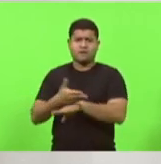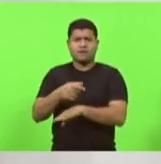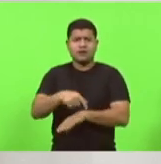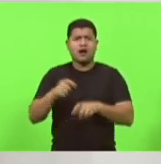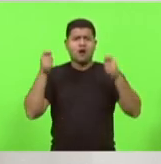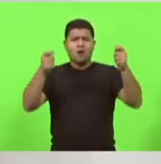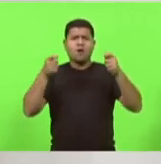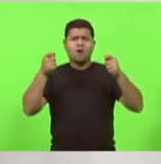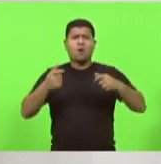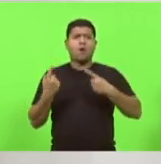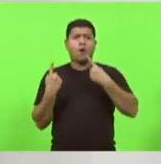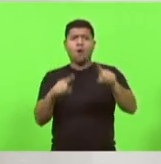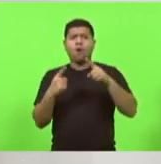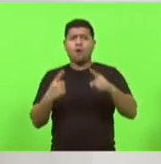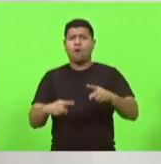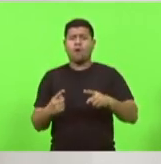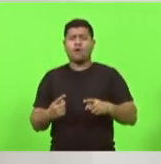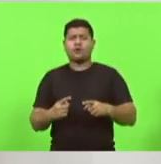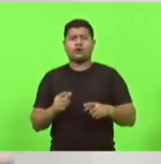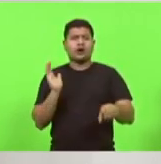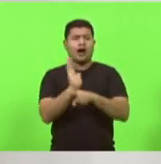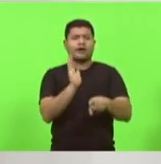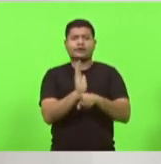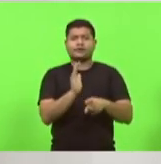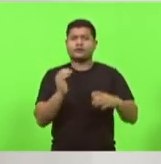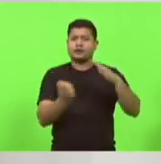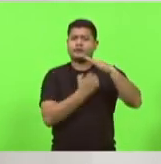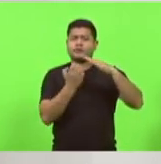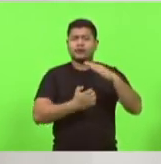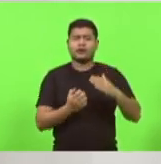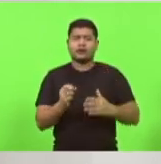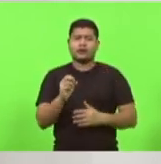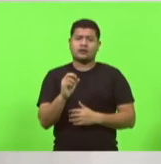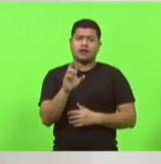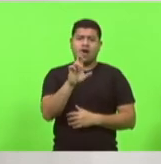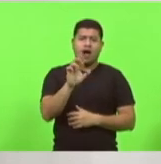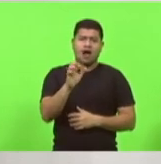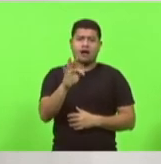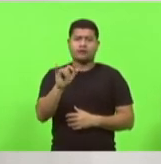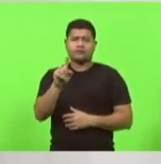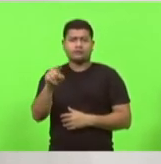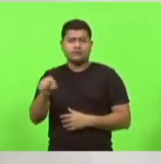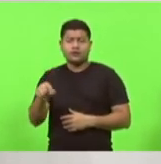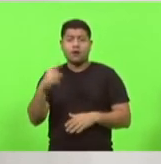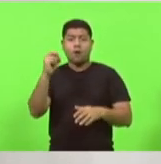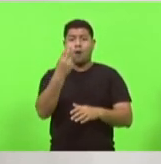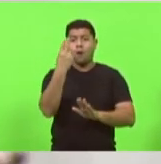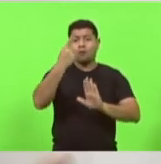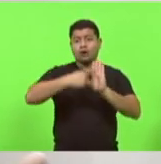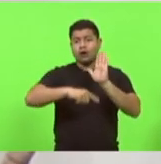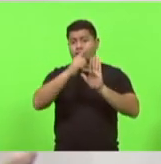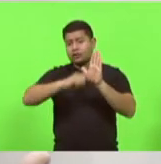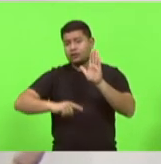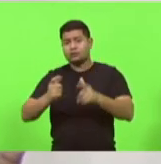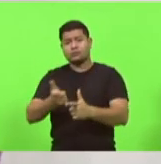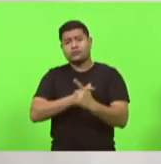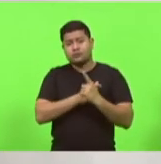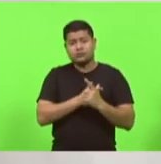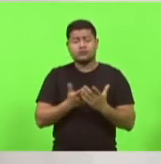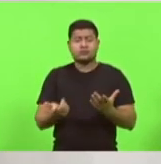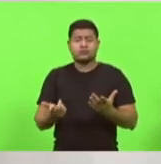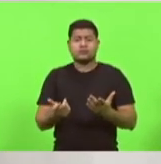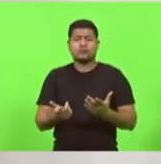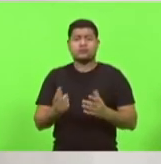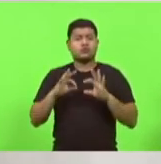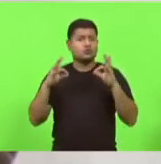contra benefício para a empresa, contra refis, contra perdão de dívida, contra tudo aquilo que a